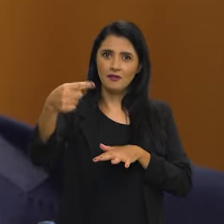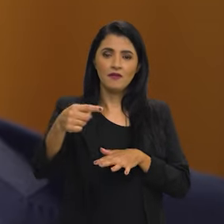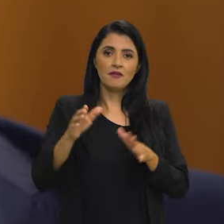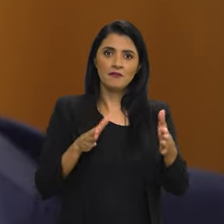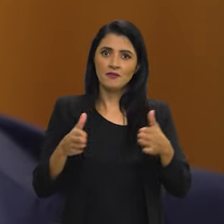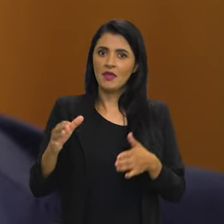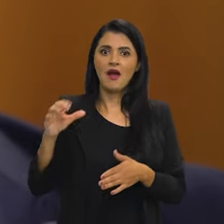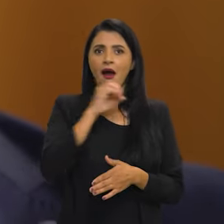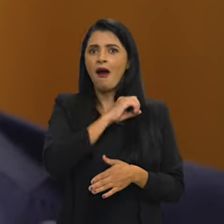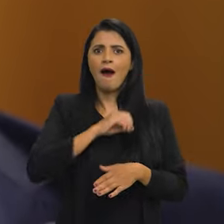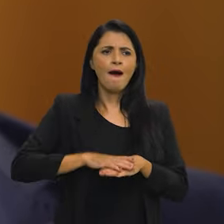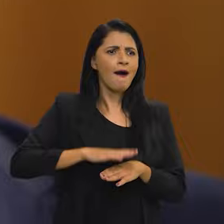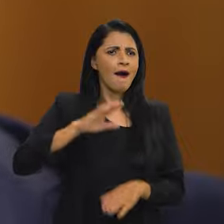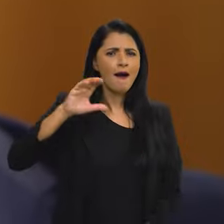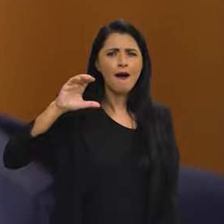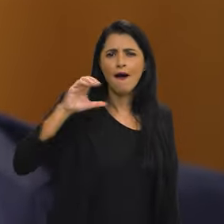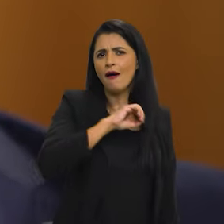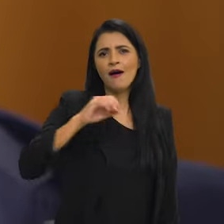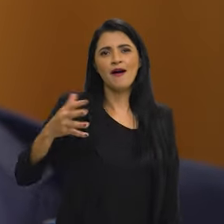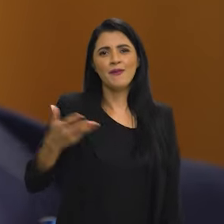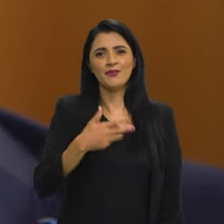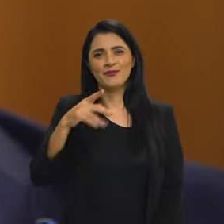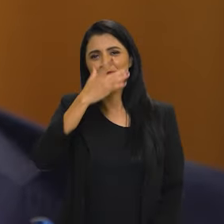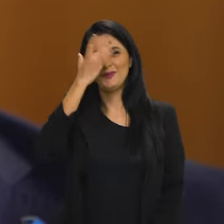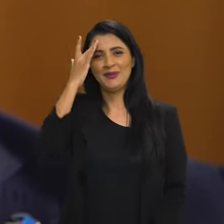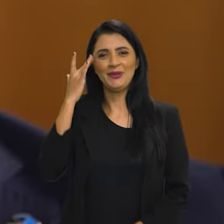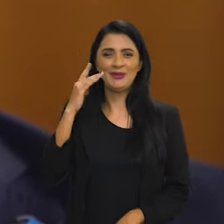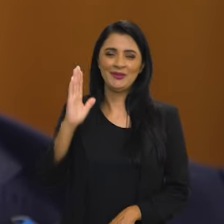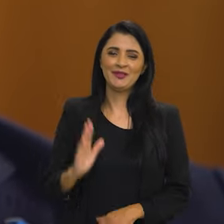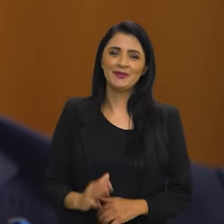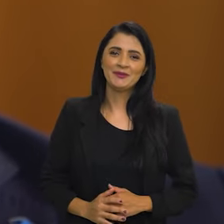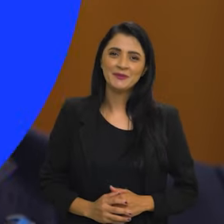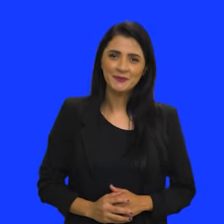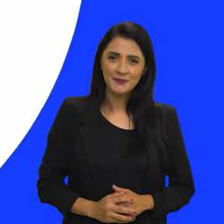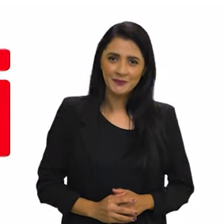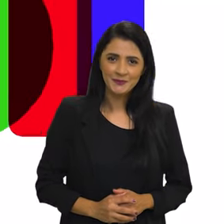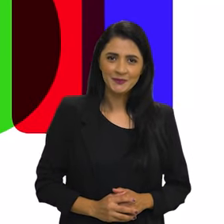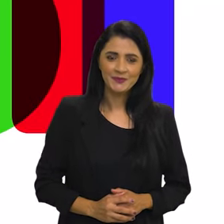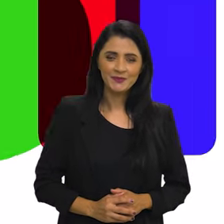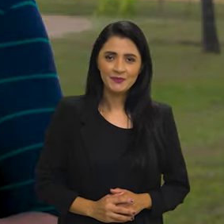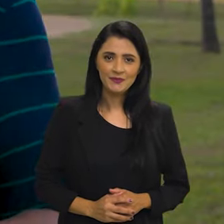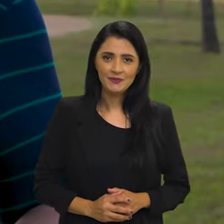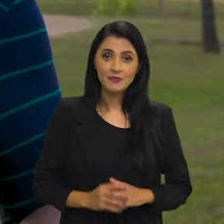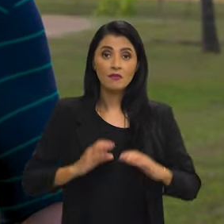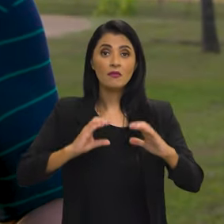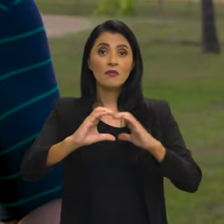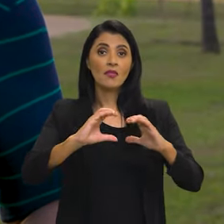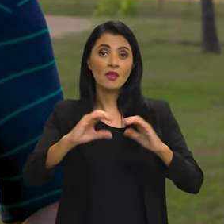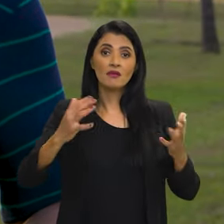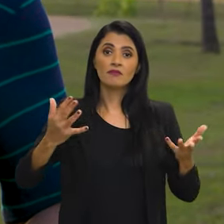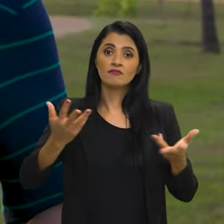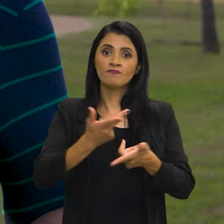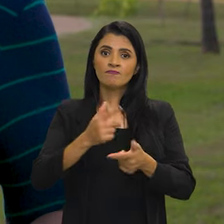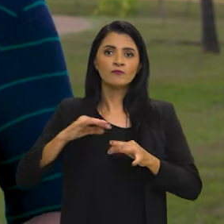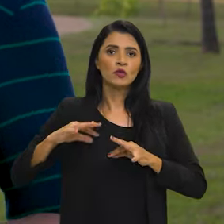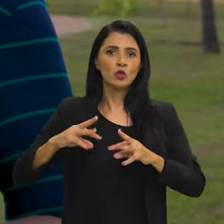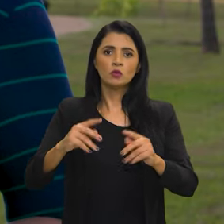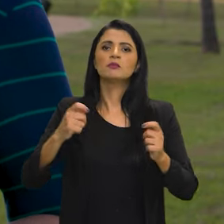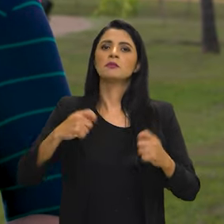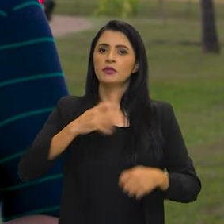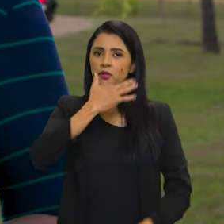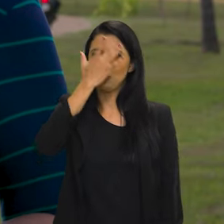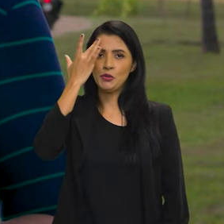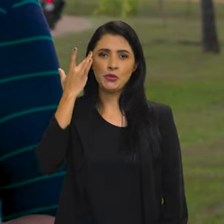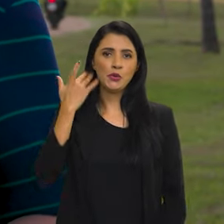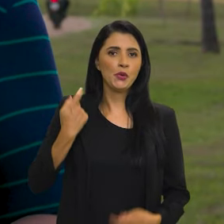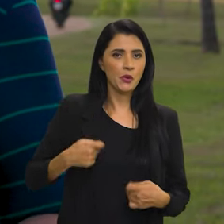da semana que vem essa mercadoria vai chegar com muito mais rapidez para os brasileiros e para as brasileiras. Comunicação de qualidade é o que